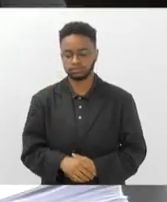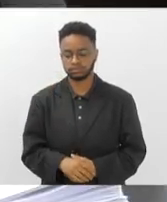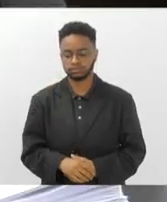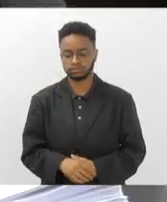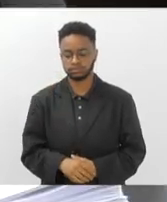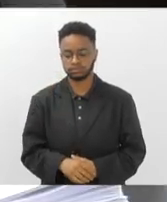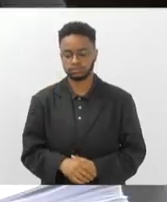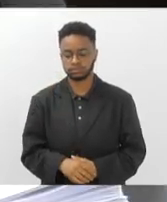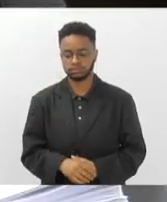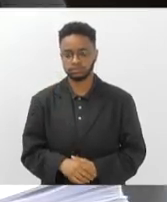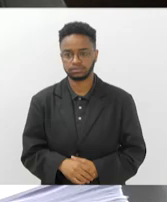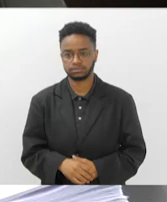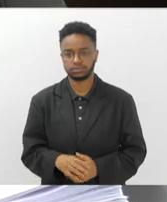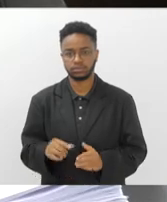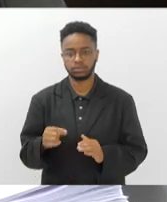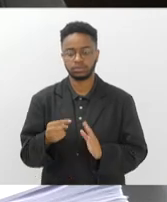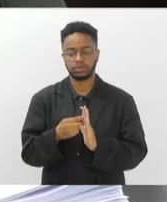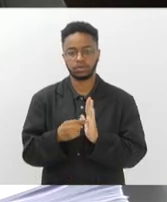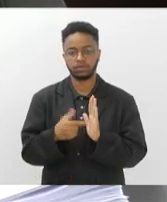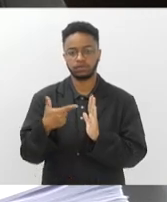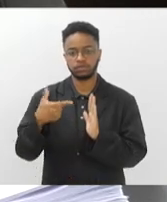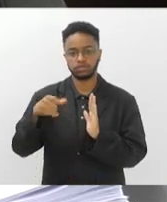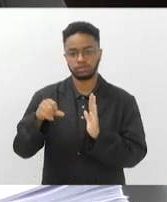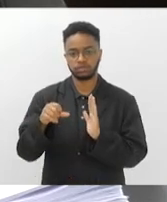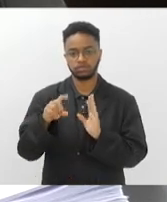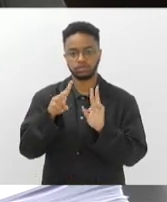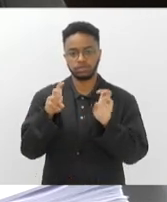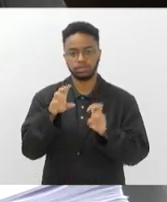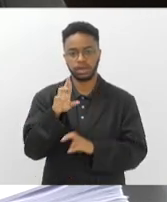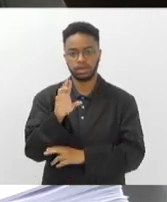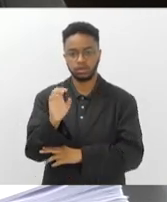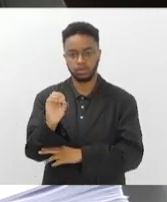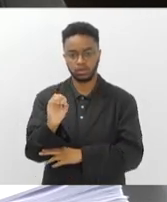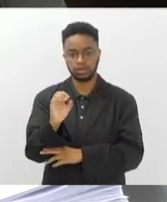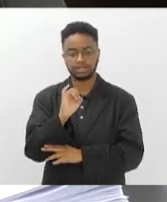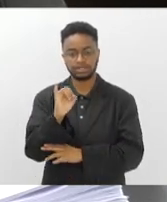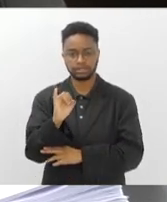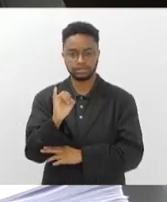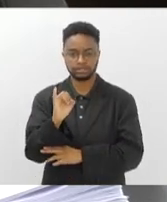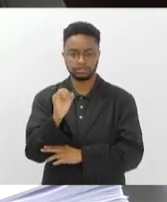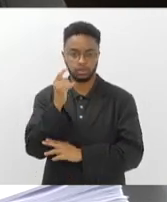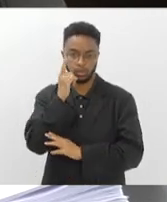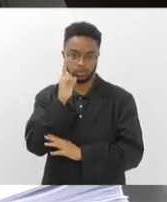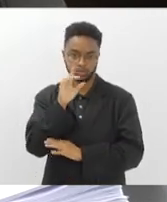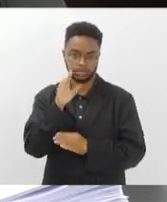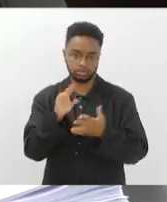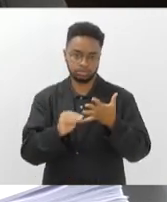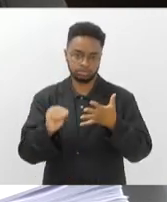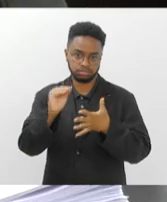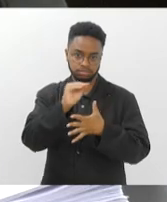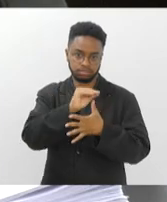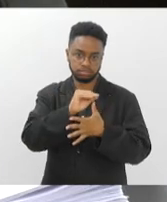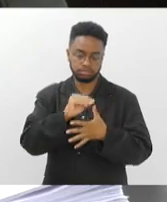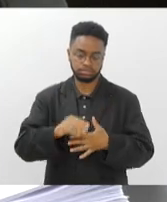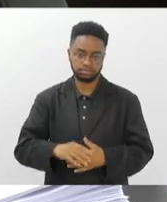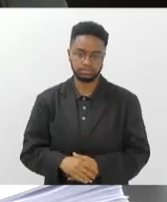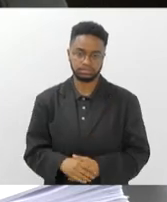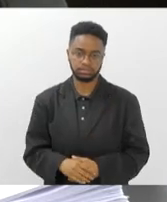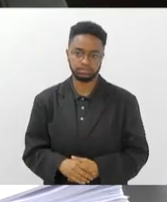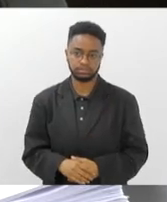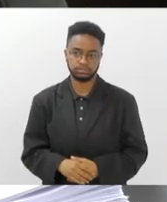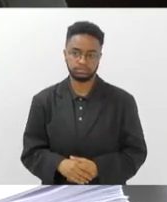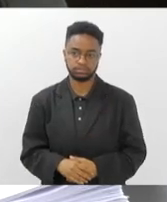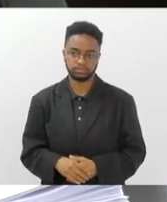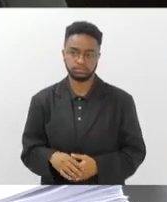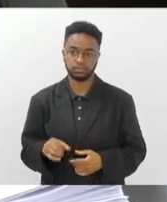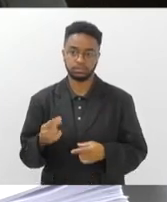Relatoria do. Ah, sim, o 29 da pauta da RO. Se puder, antes de encerrar, pelo menos. Porque eu